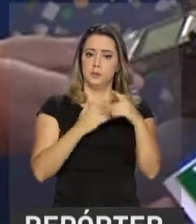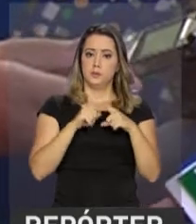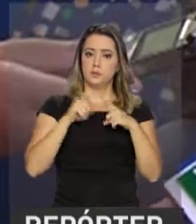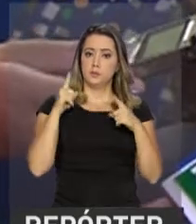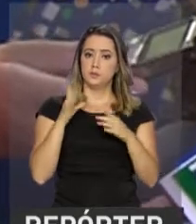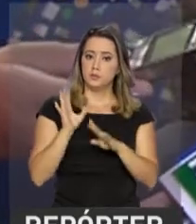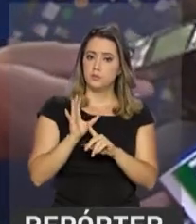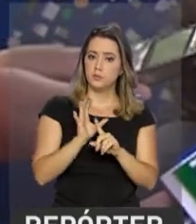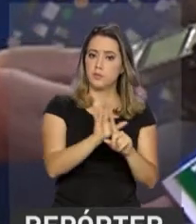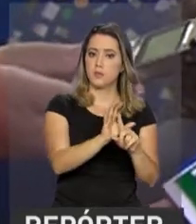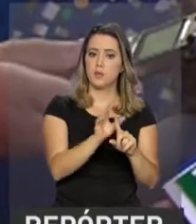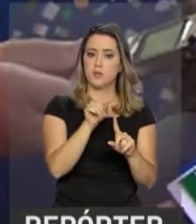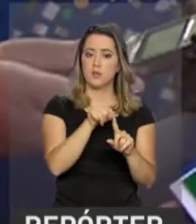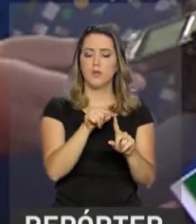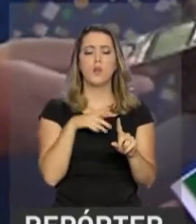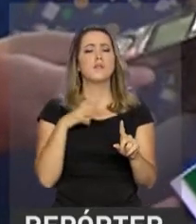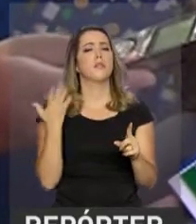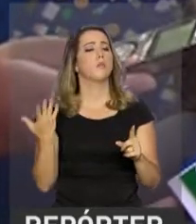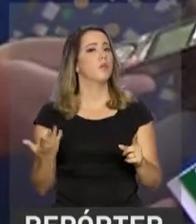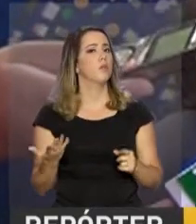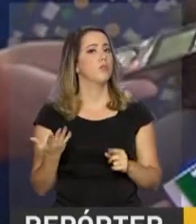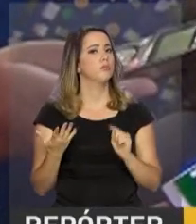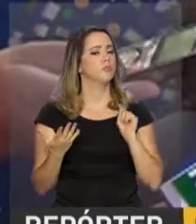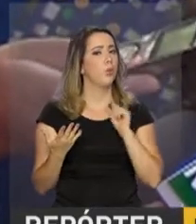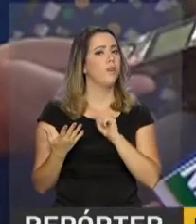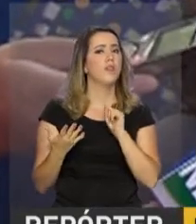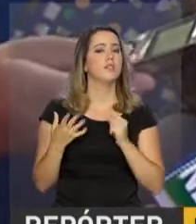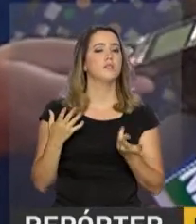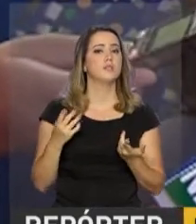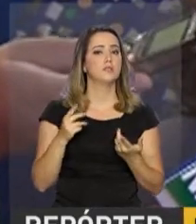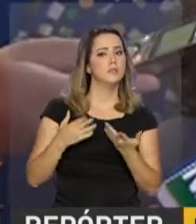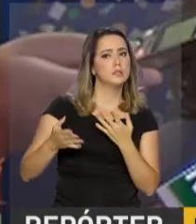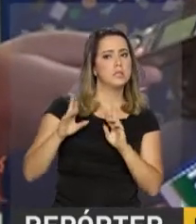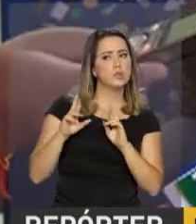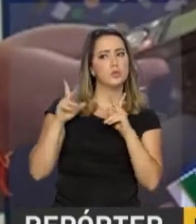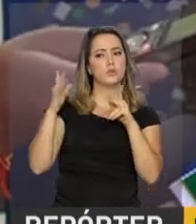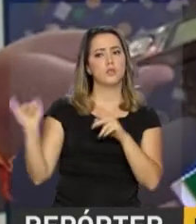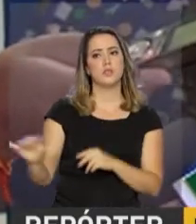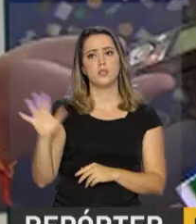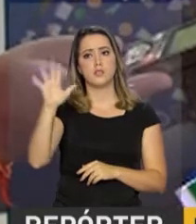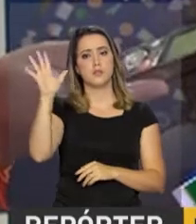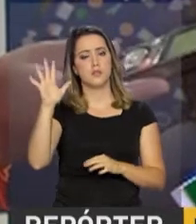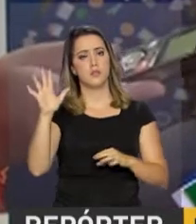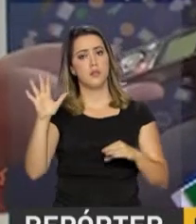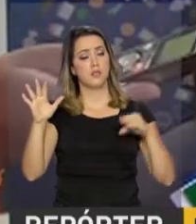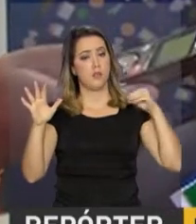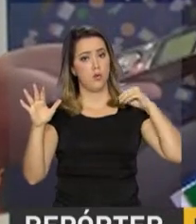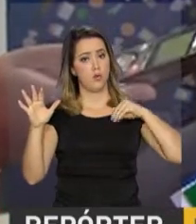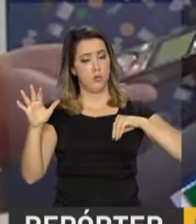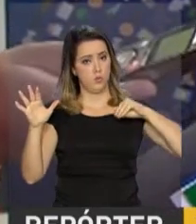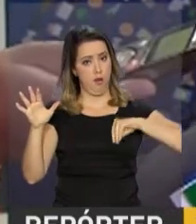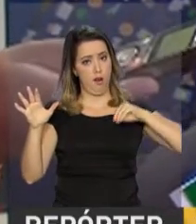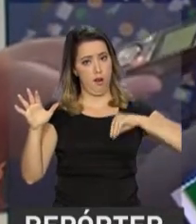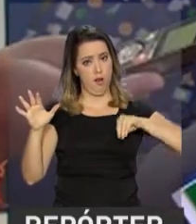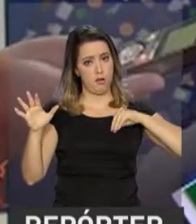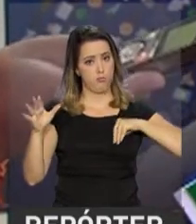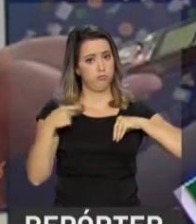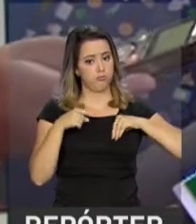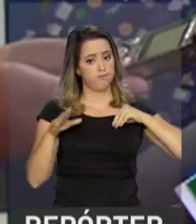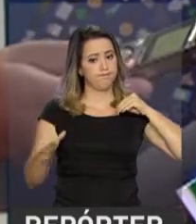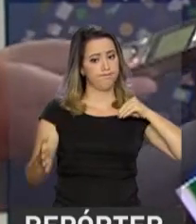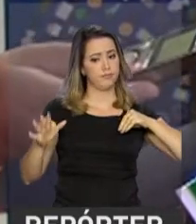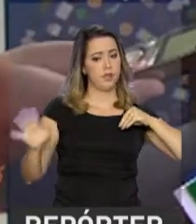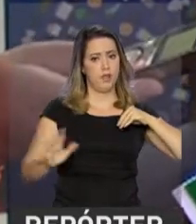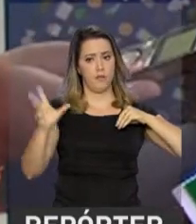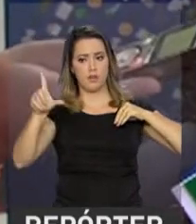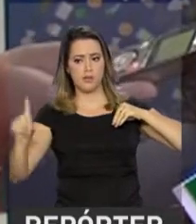mais influenciada pelo descompasso entre a inflação eo aumento da remuneração do que